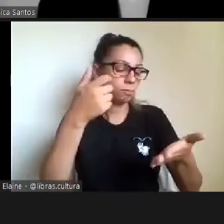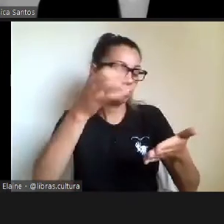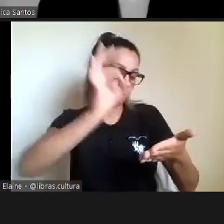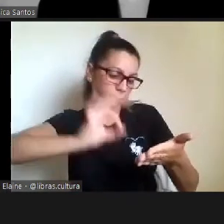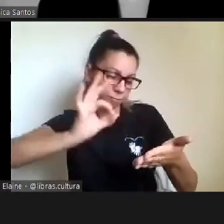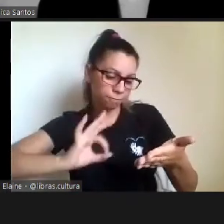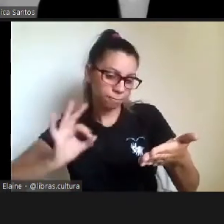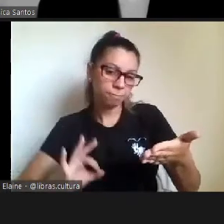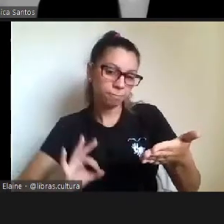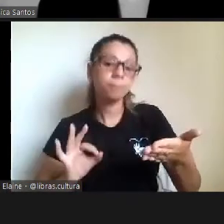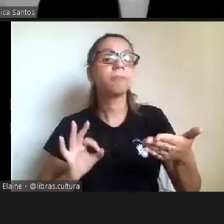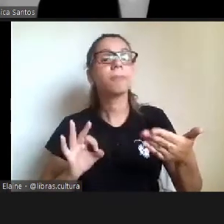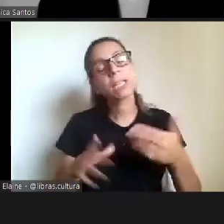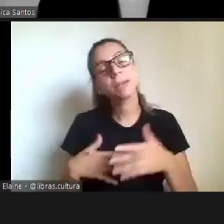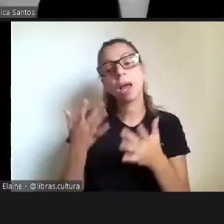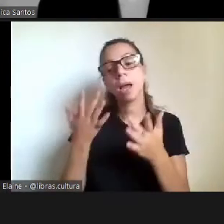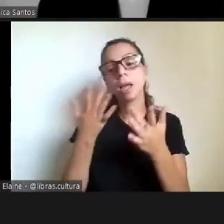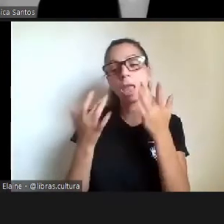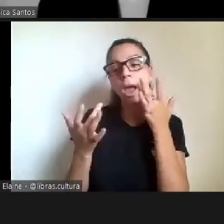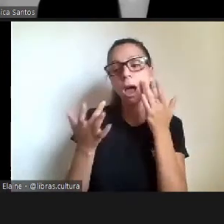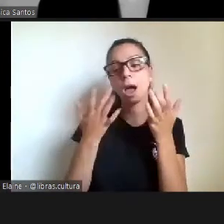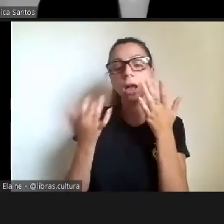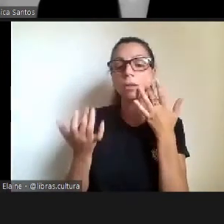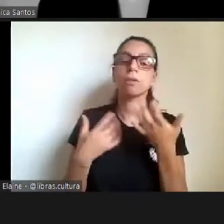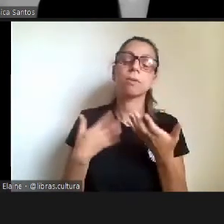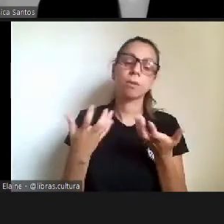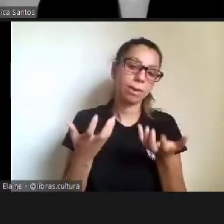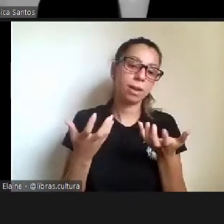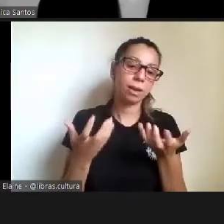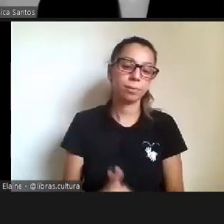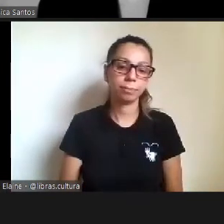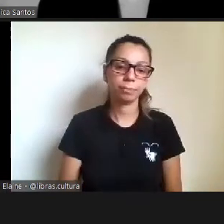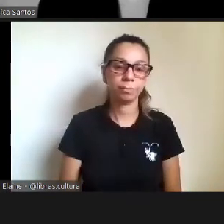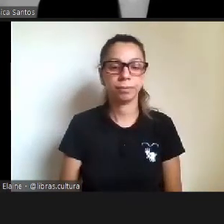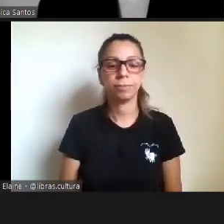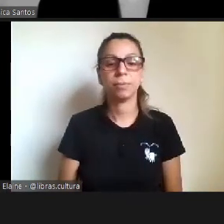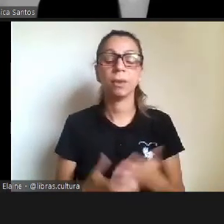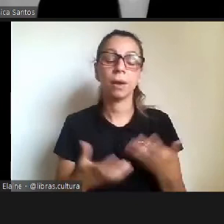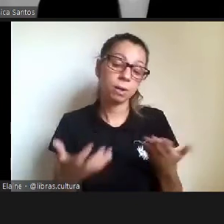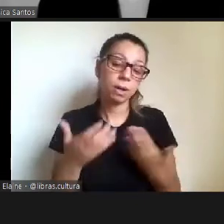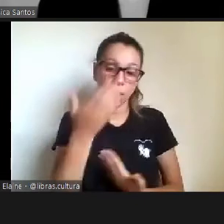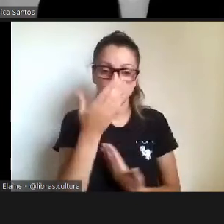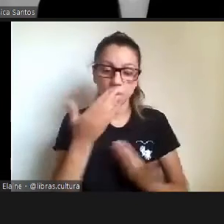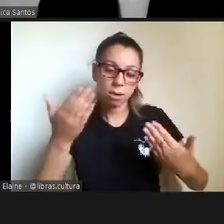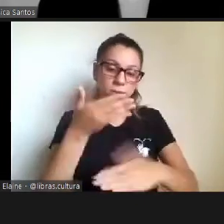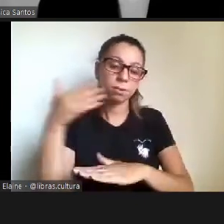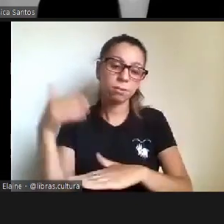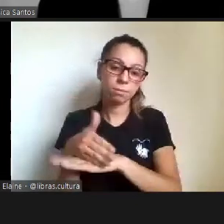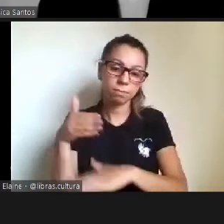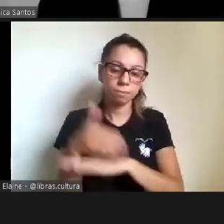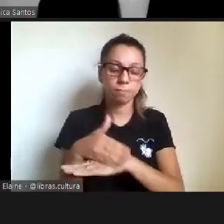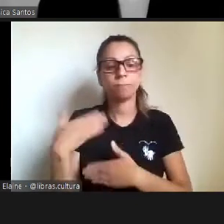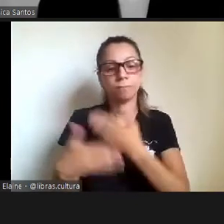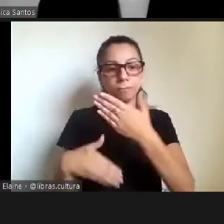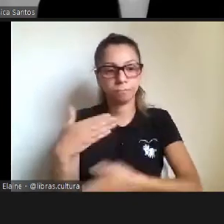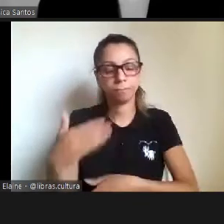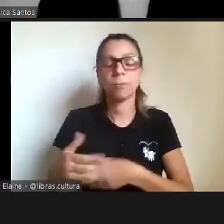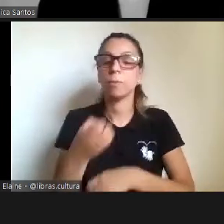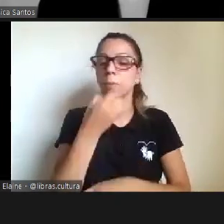ser teatral, né? Quero mexer nessa escrita. Mas eu só queria agradecer ter participado desse processo, foi muito